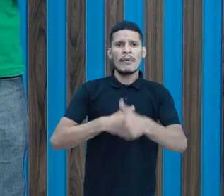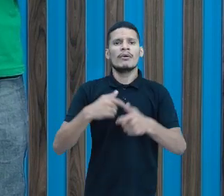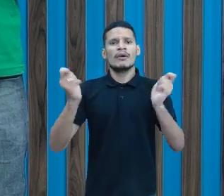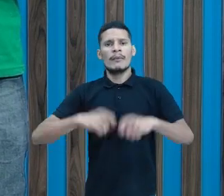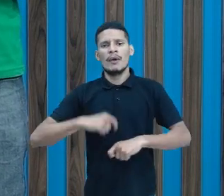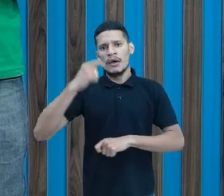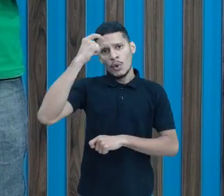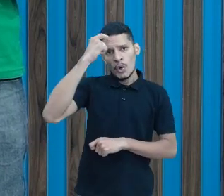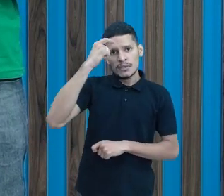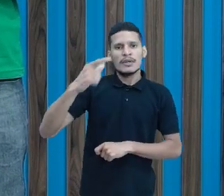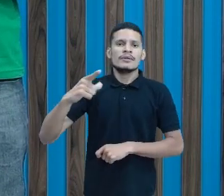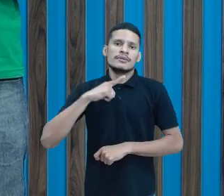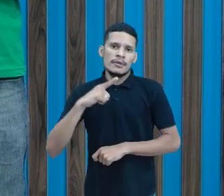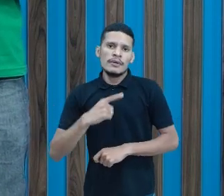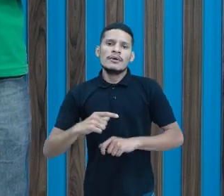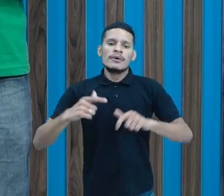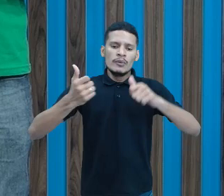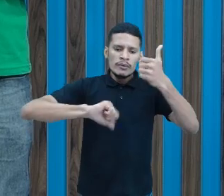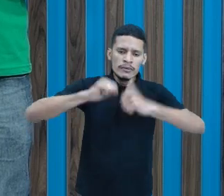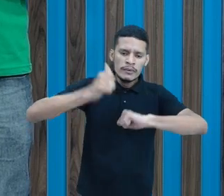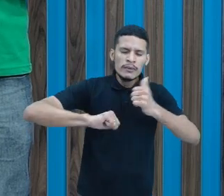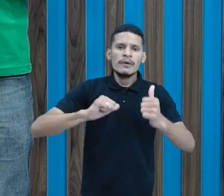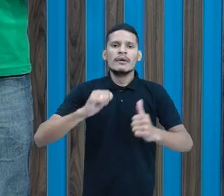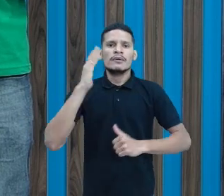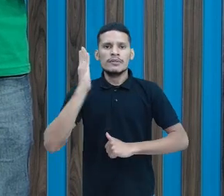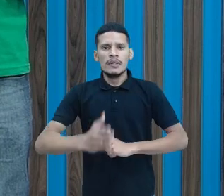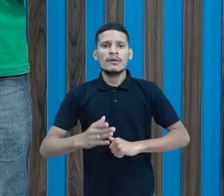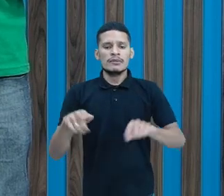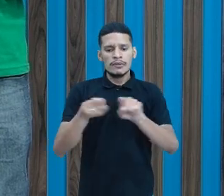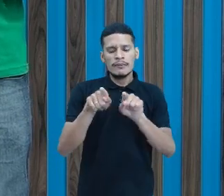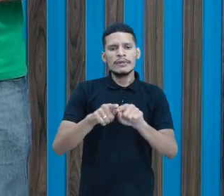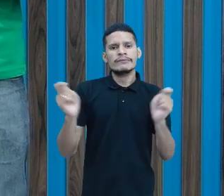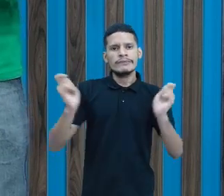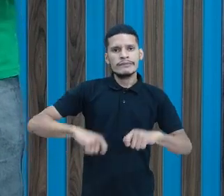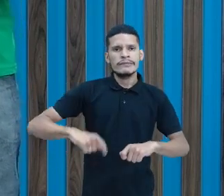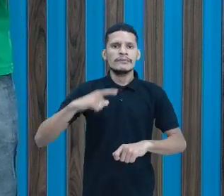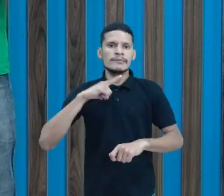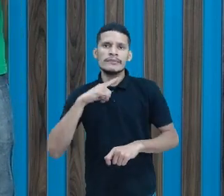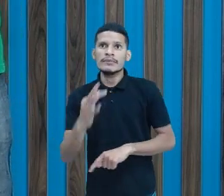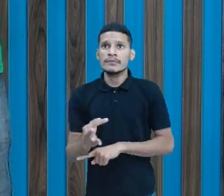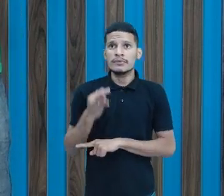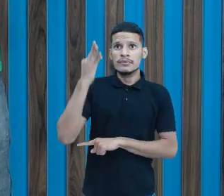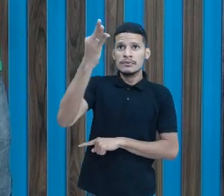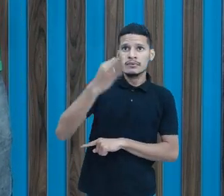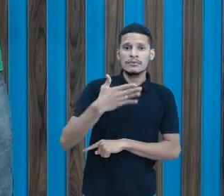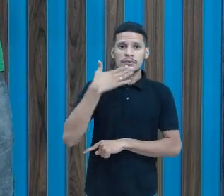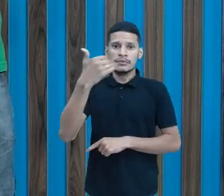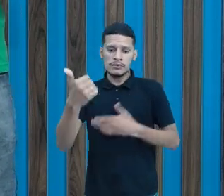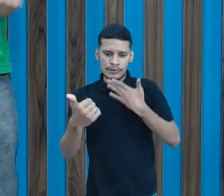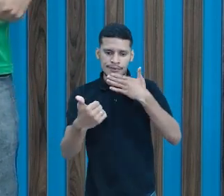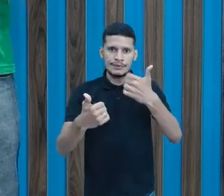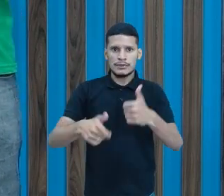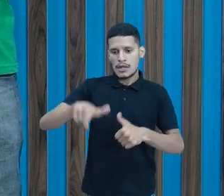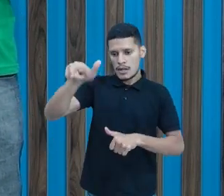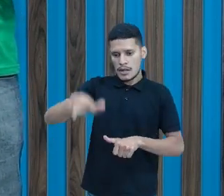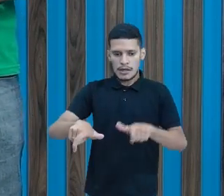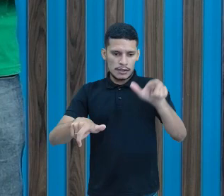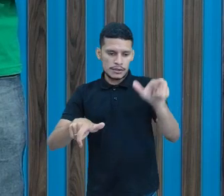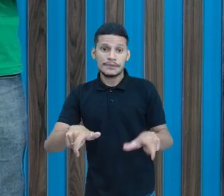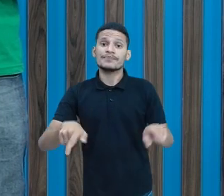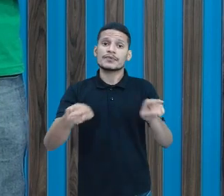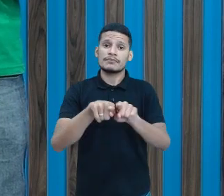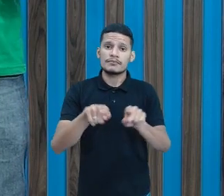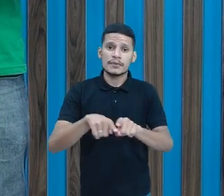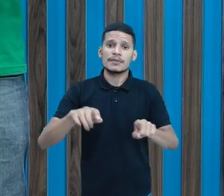consciente, mais qualificada, não é? E que possa realmente construir um futuro melhor para ela, para as suas